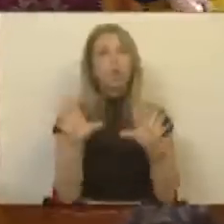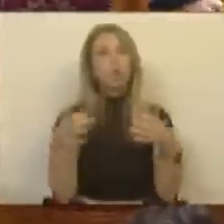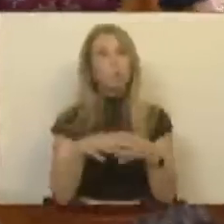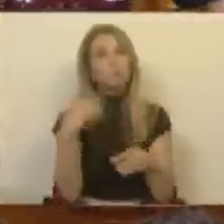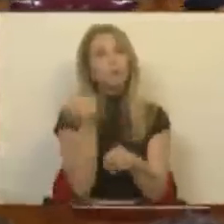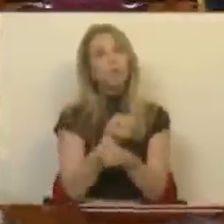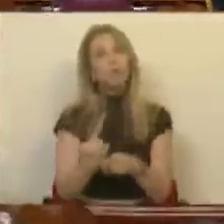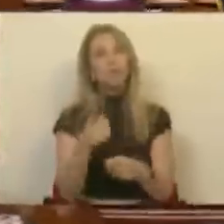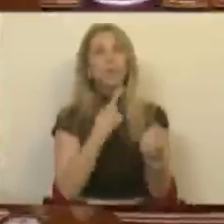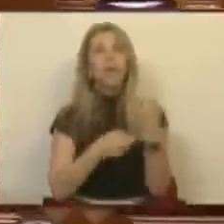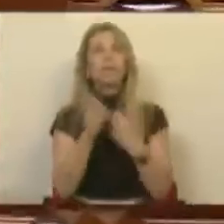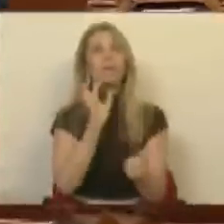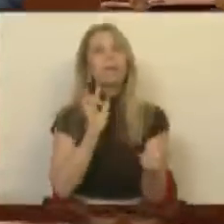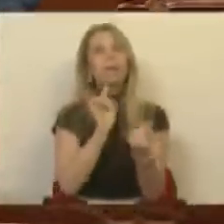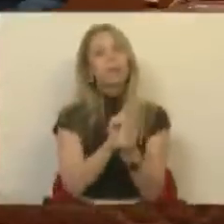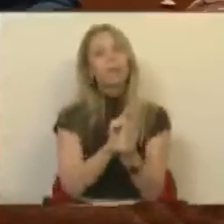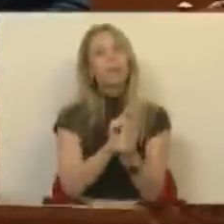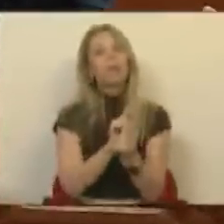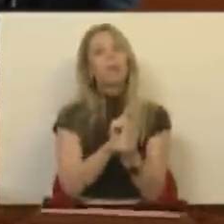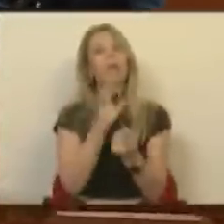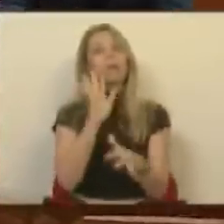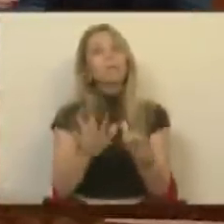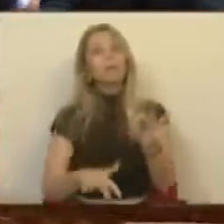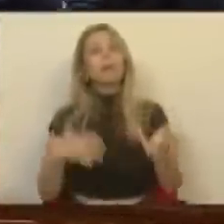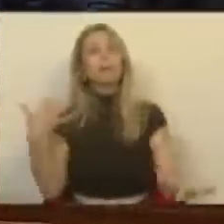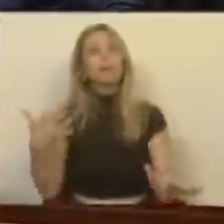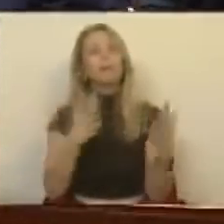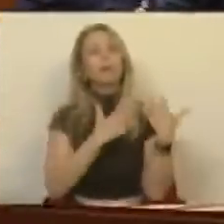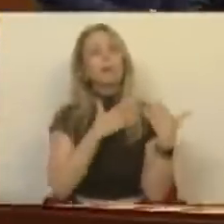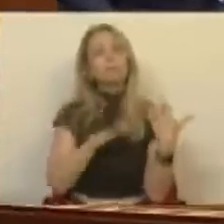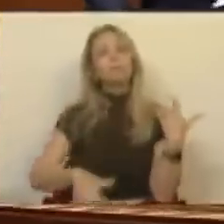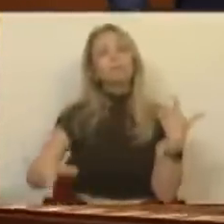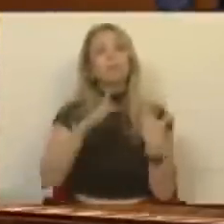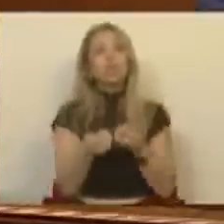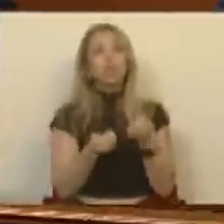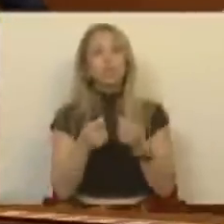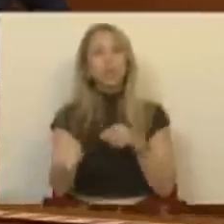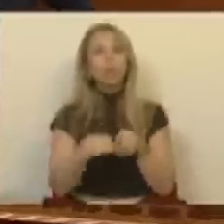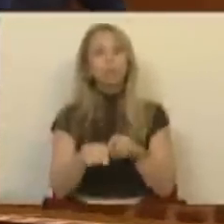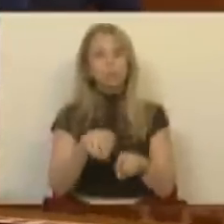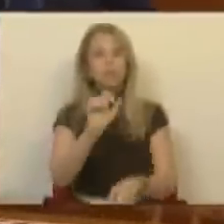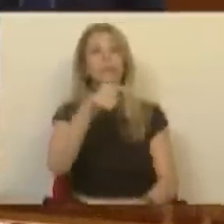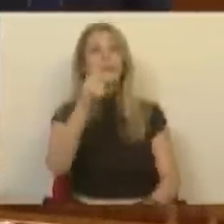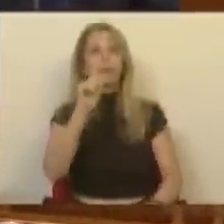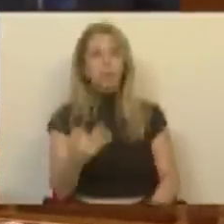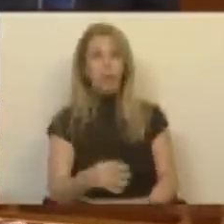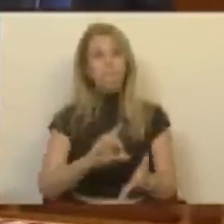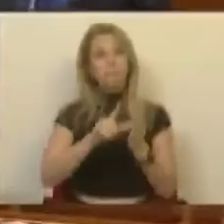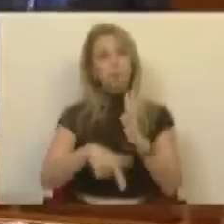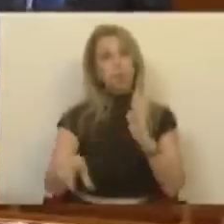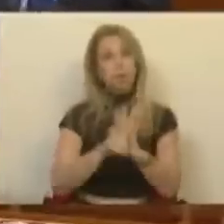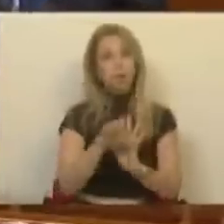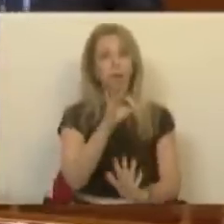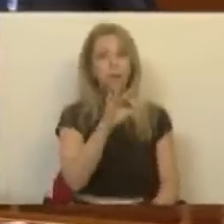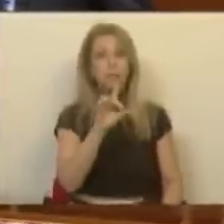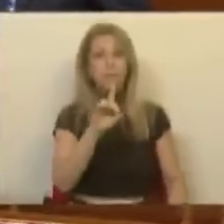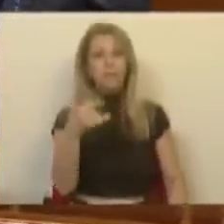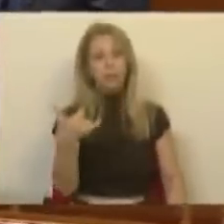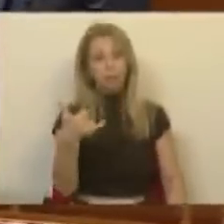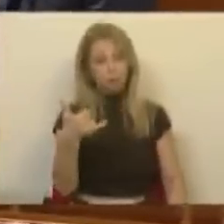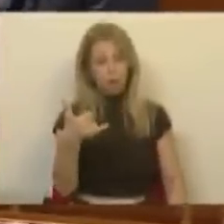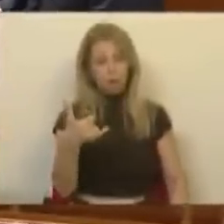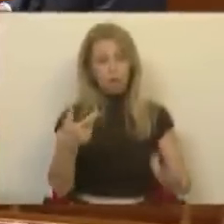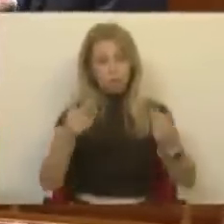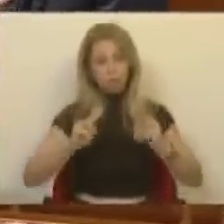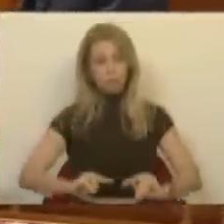eventual de inquérito parlamentar a tutela política da gestão Da TAP o projeto de lei número 462 que